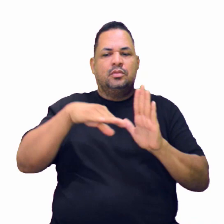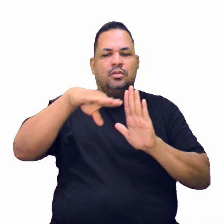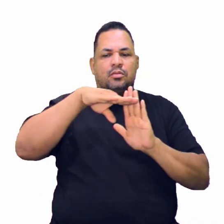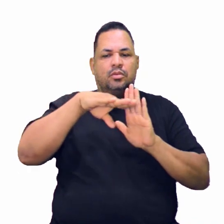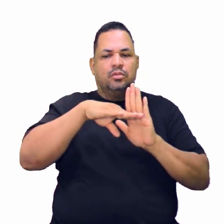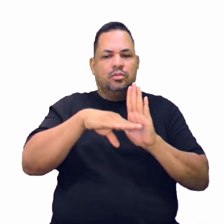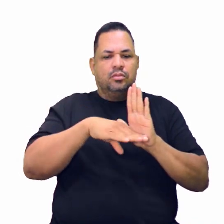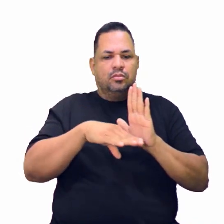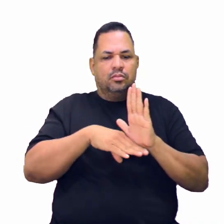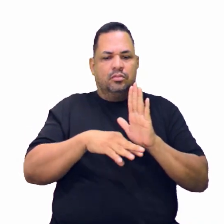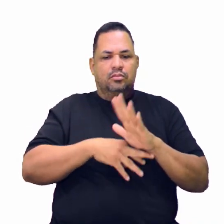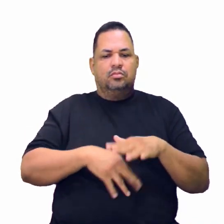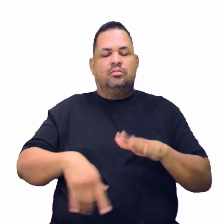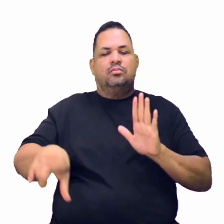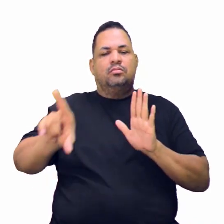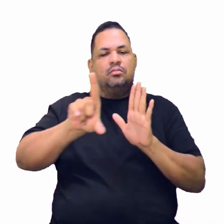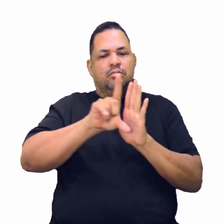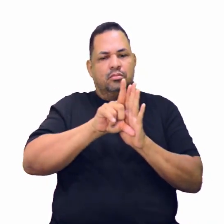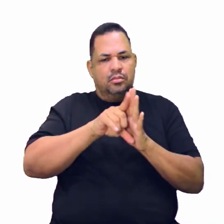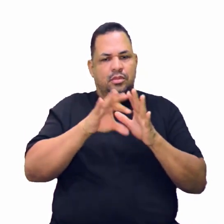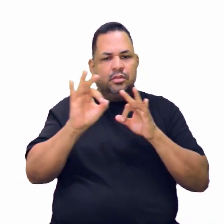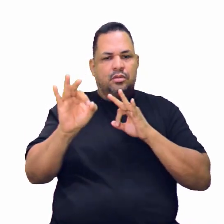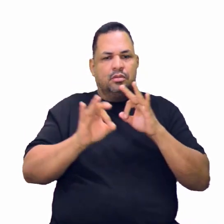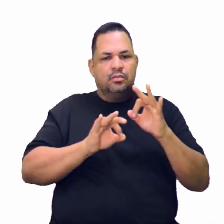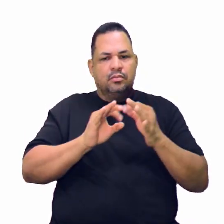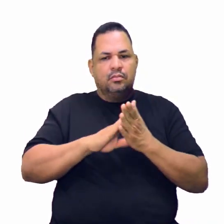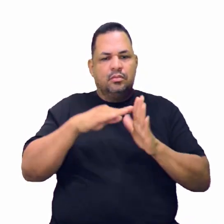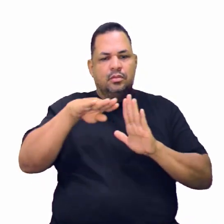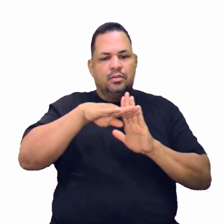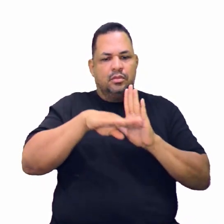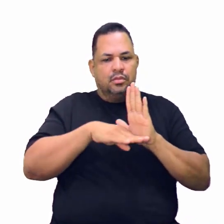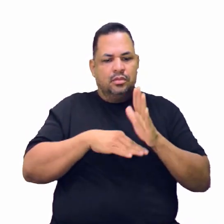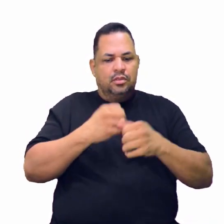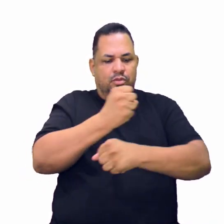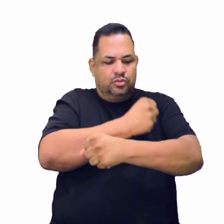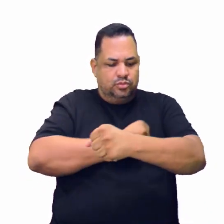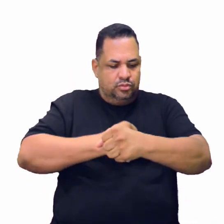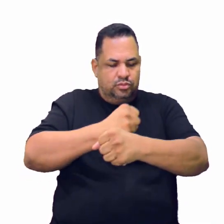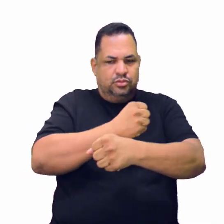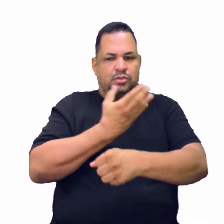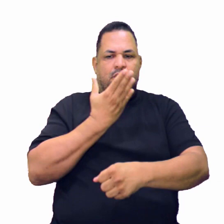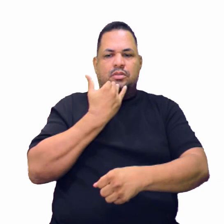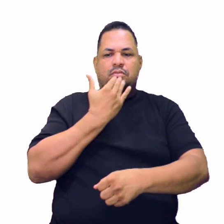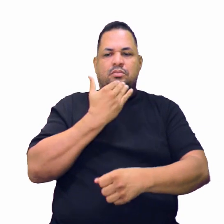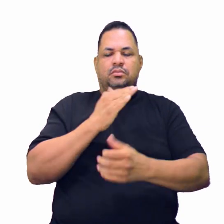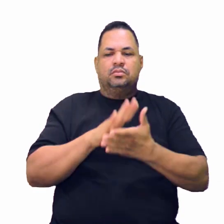Em regulamento, não é isso? Em receita culinária, na